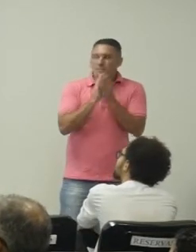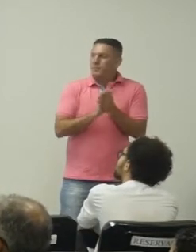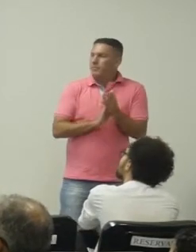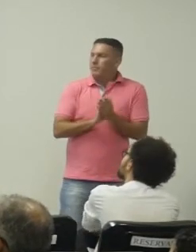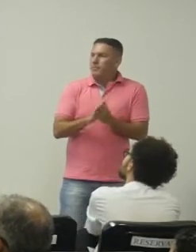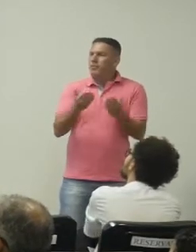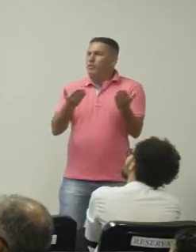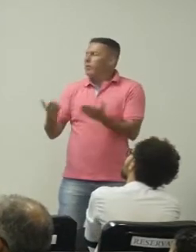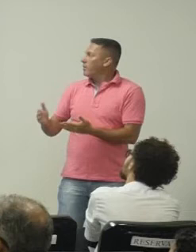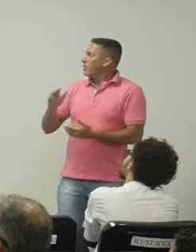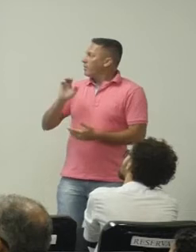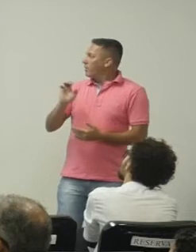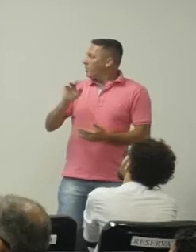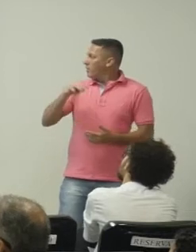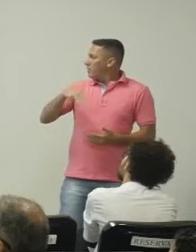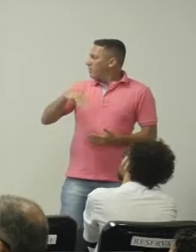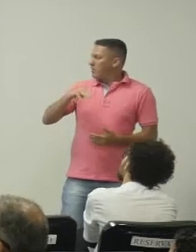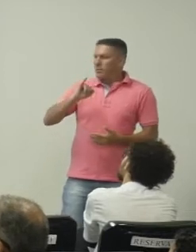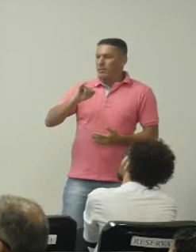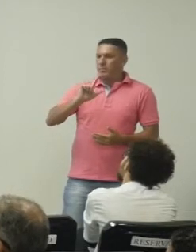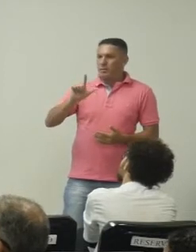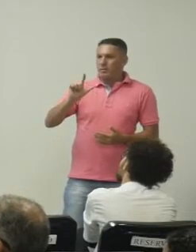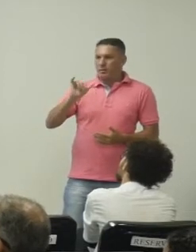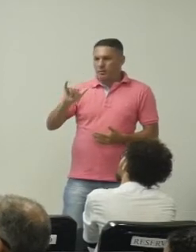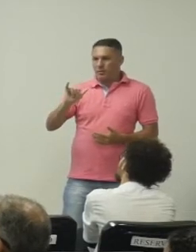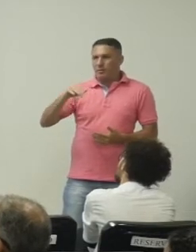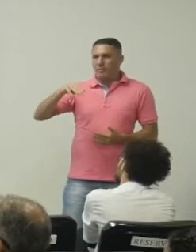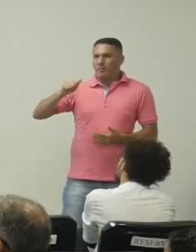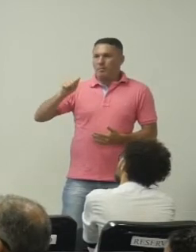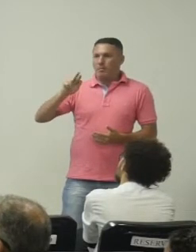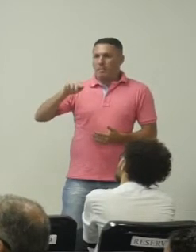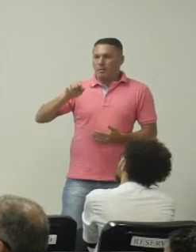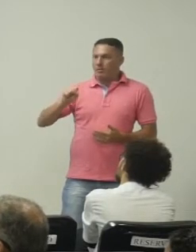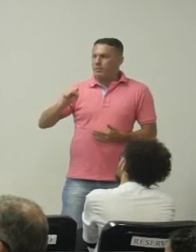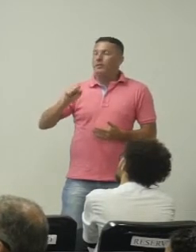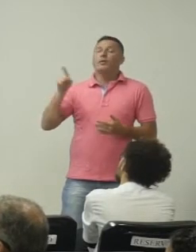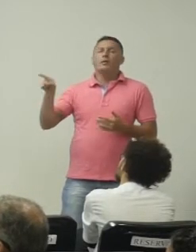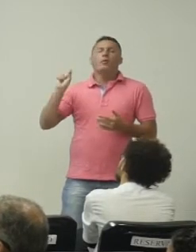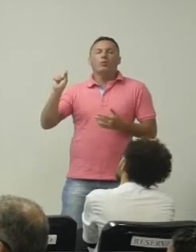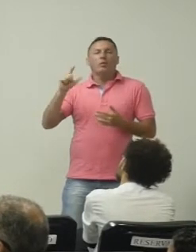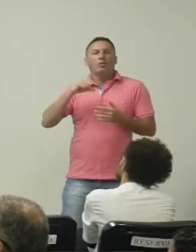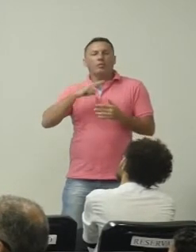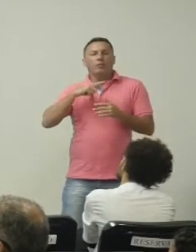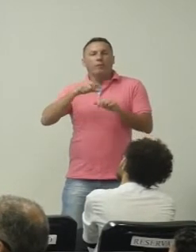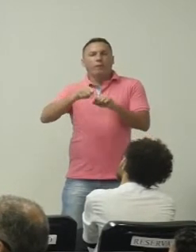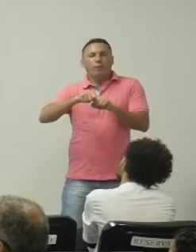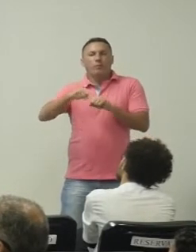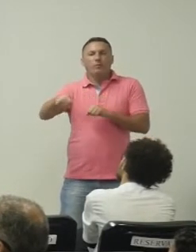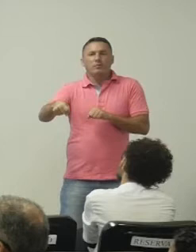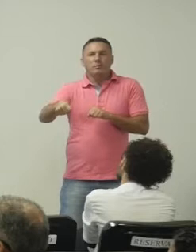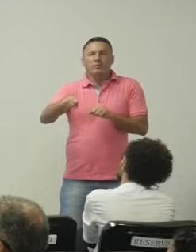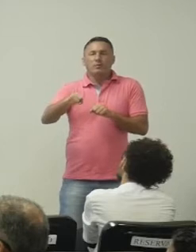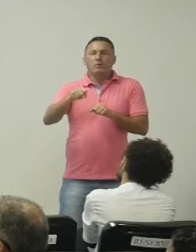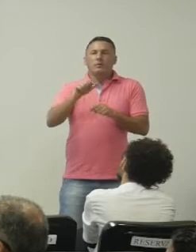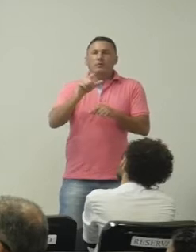Convidamos Emily Marques Tenório. É graduada em Serviço Social pela Universidade Federal